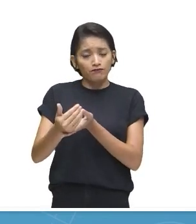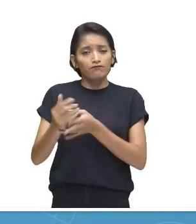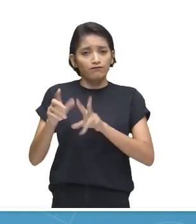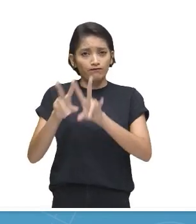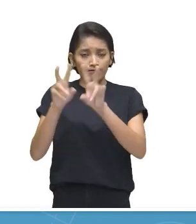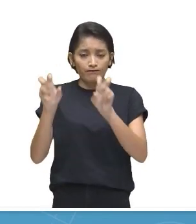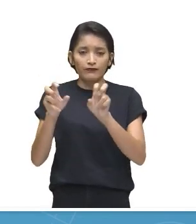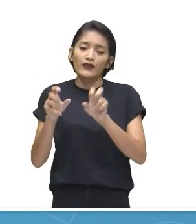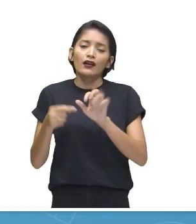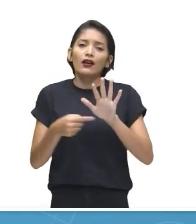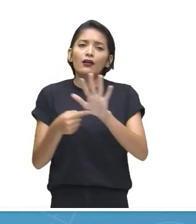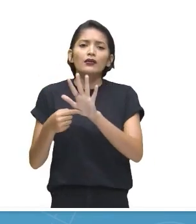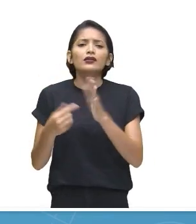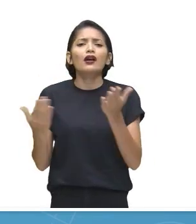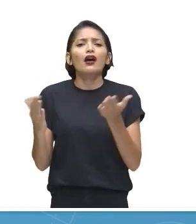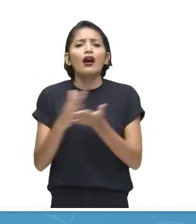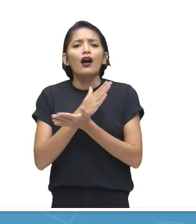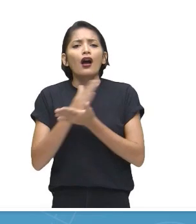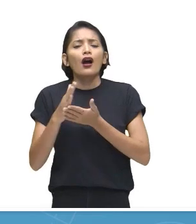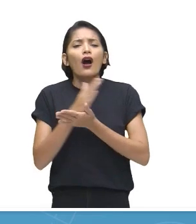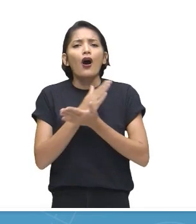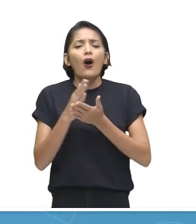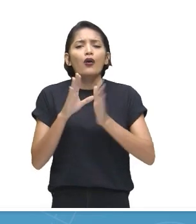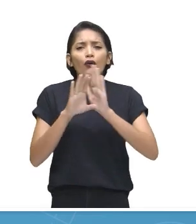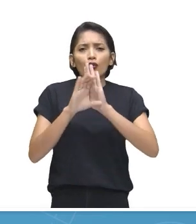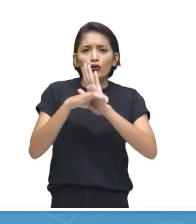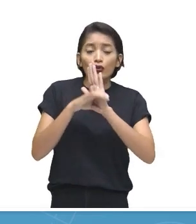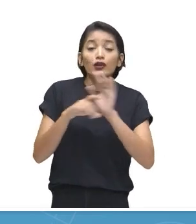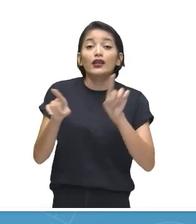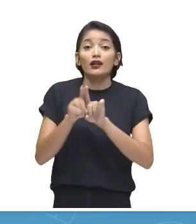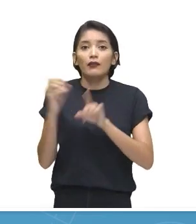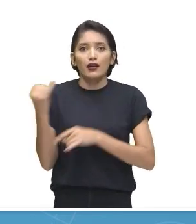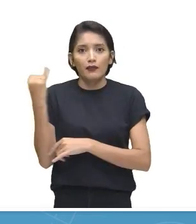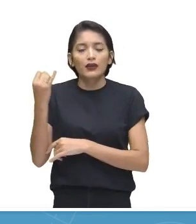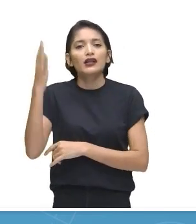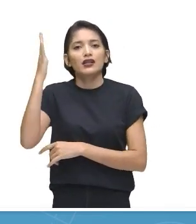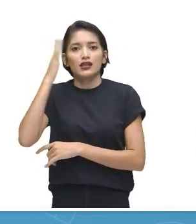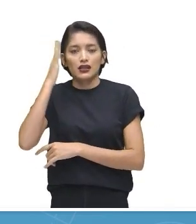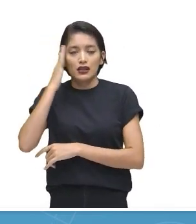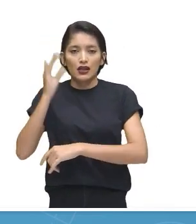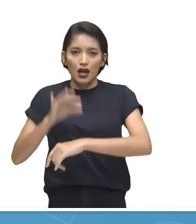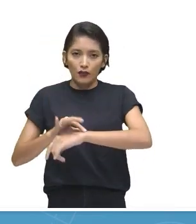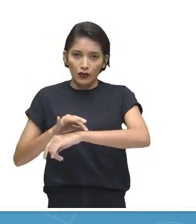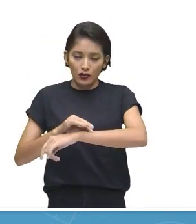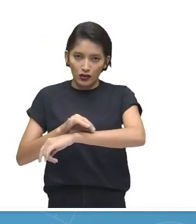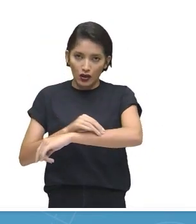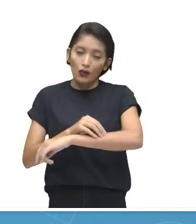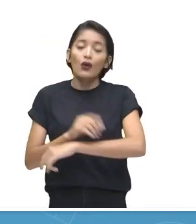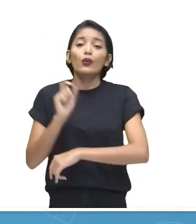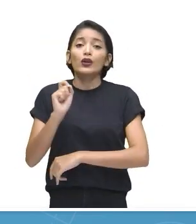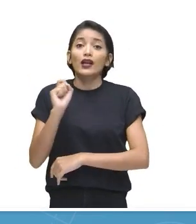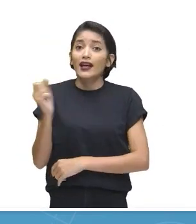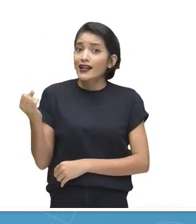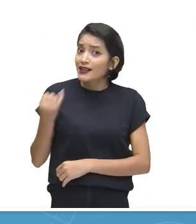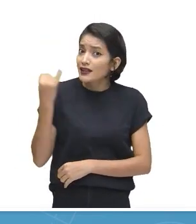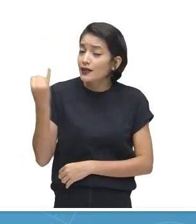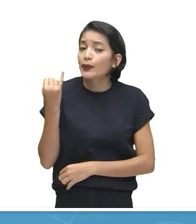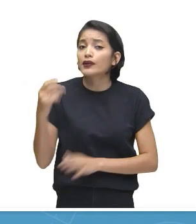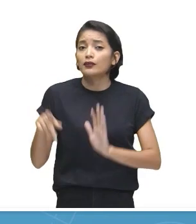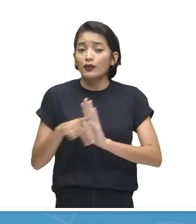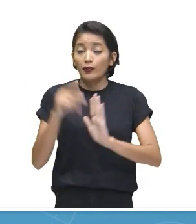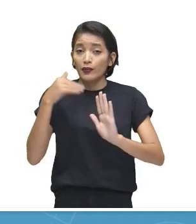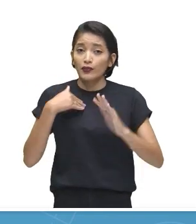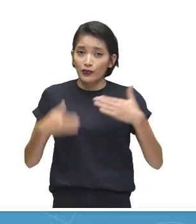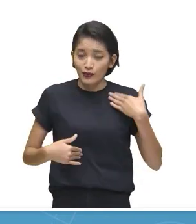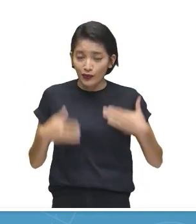a gente vai trazer aí alguns conceitos, a gente vai ver a importância da pele. A gente sabe que a pele ela é um órgão, né, um órgão muito importante aí para o nosso corpo,